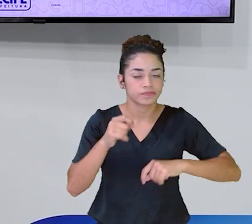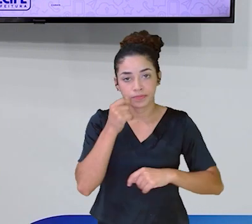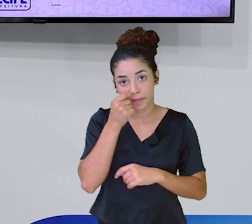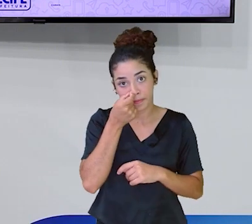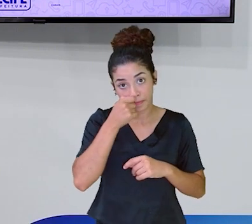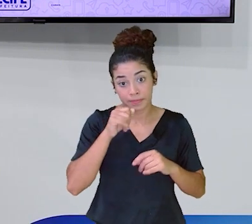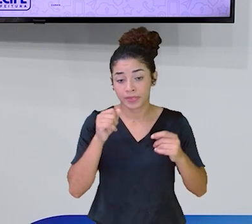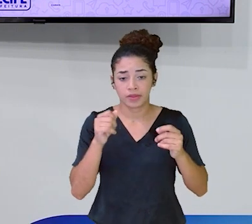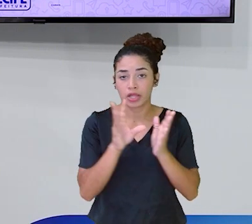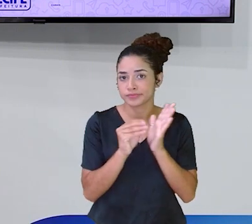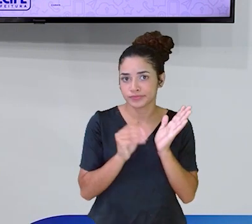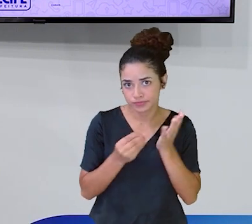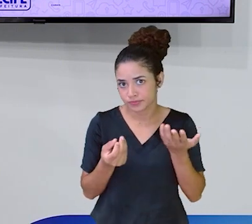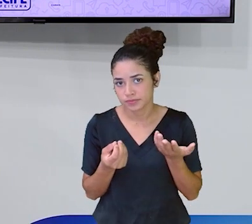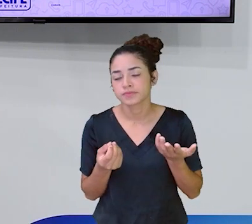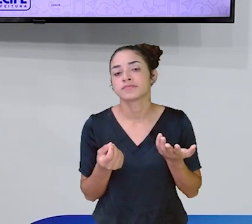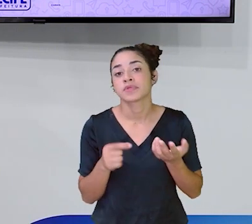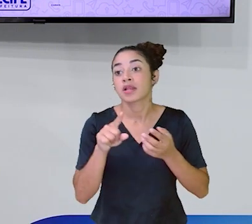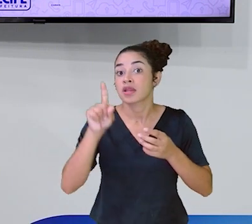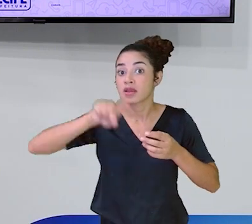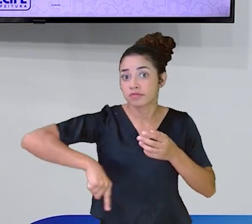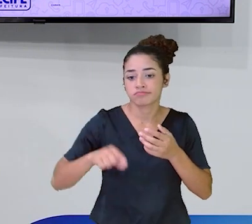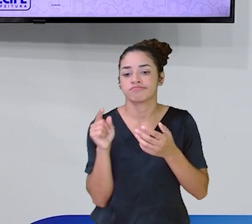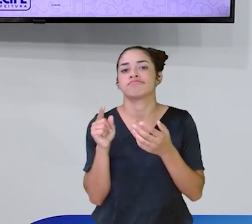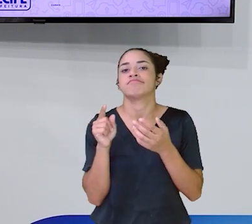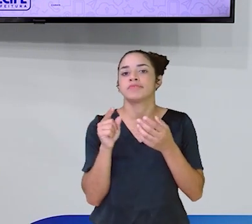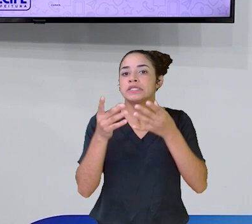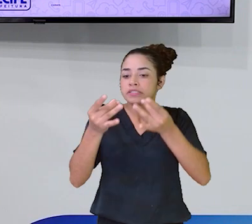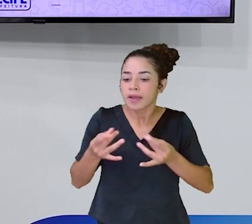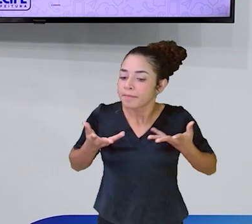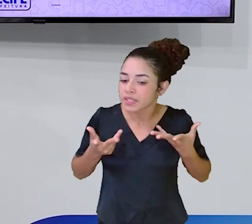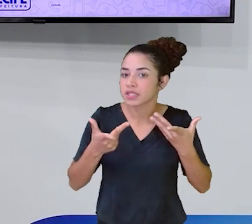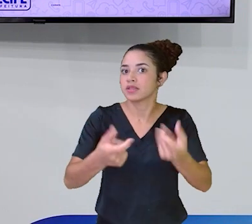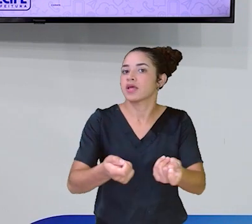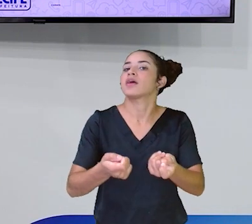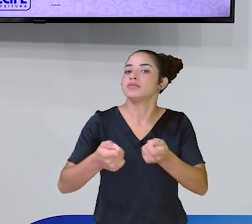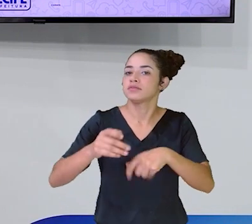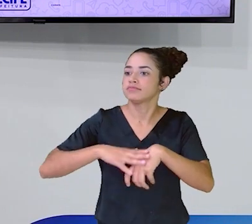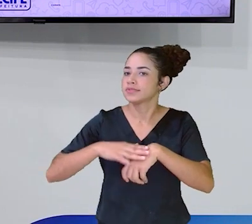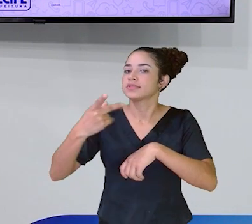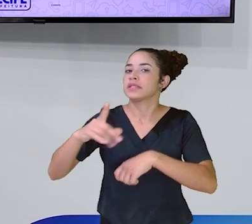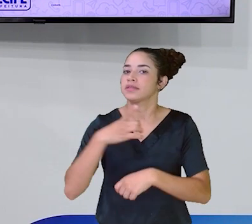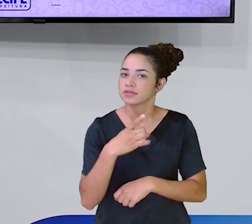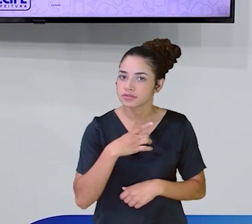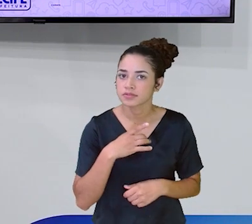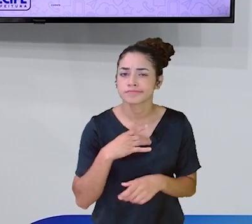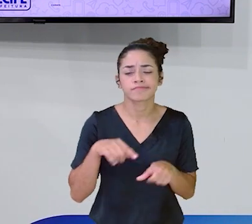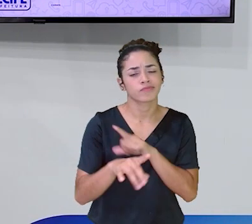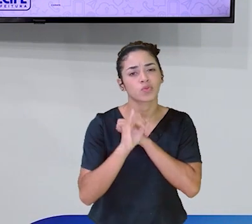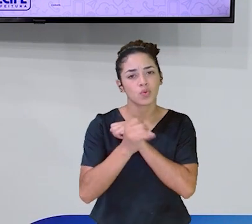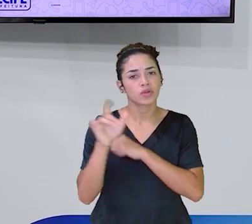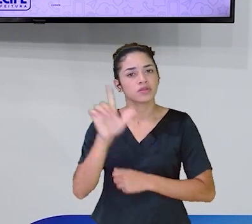um assunto determinado. Ele é especialista naquele determinado assunto. Crônicas literárias